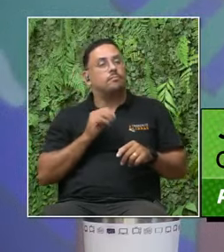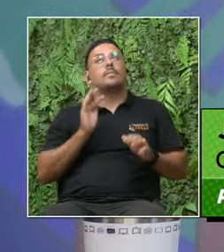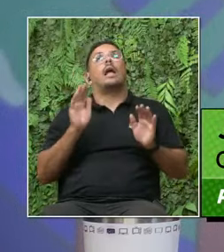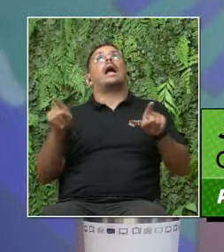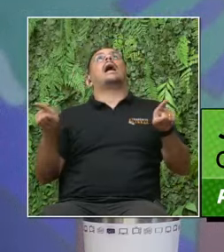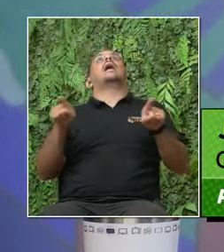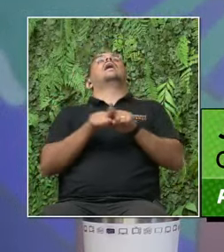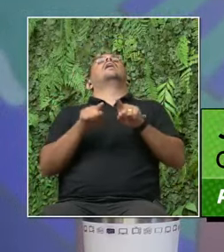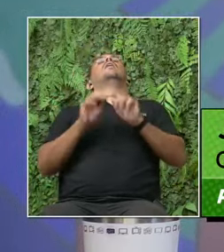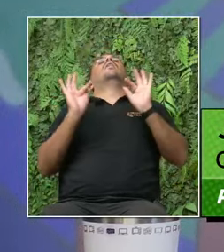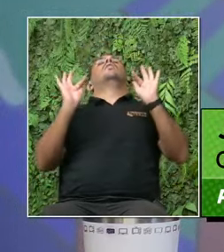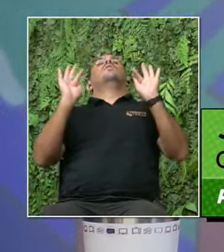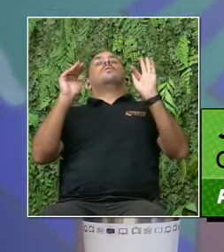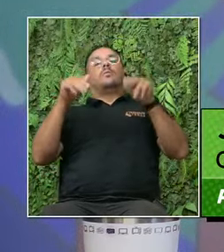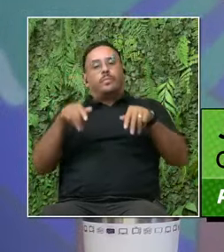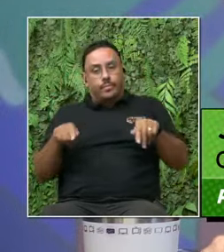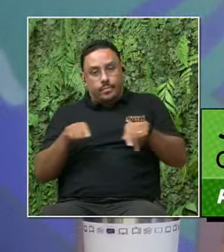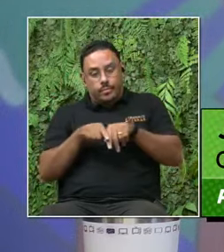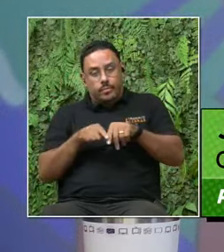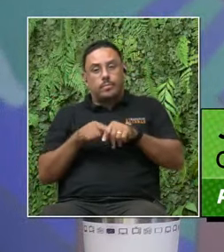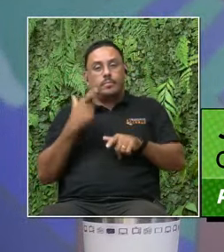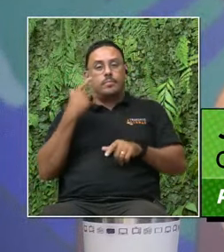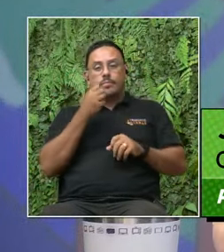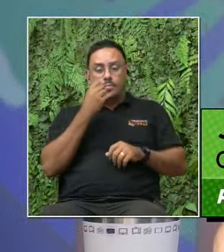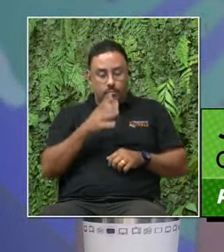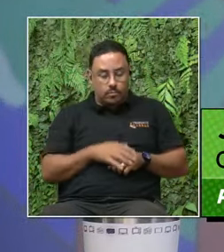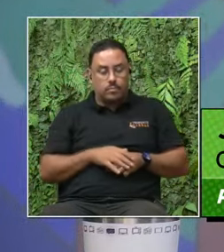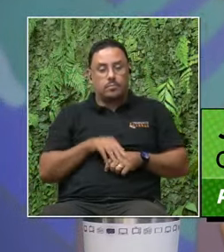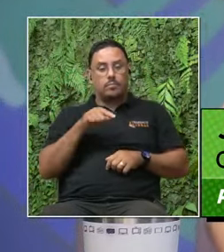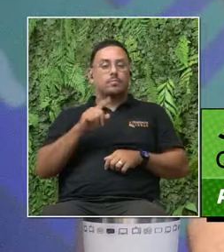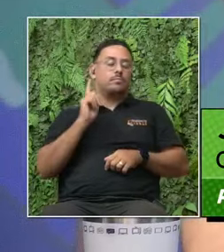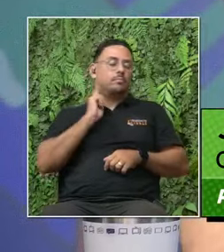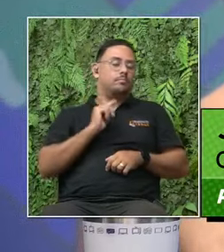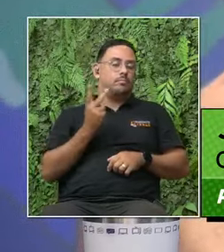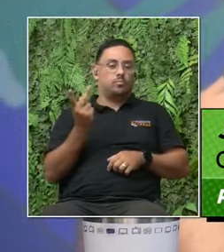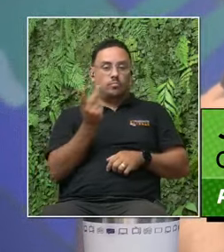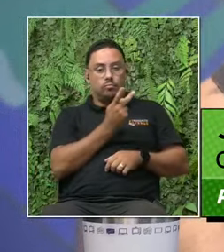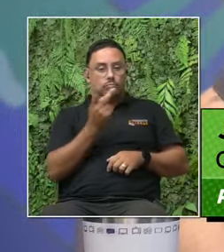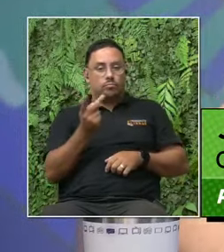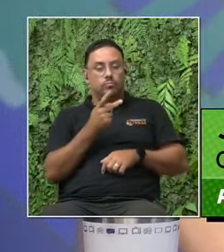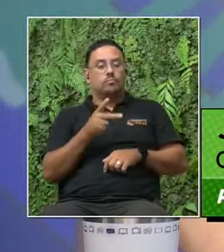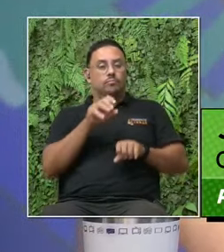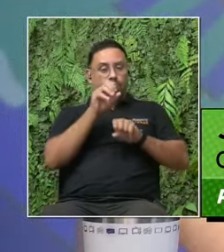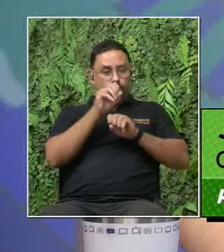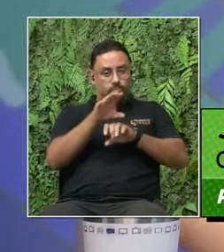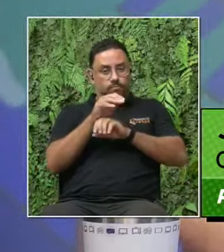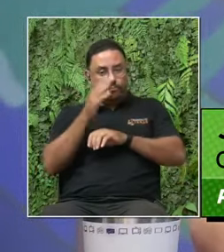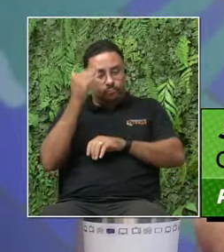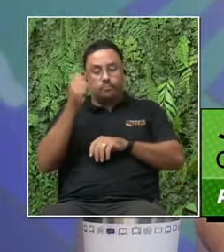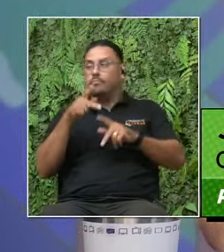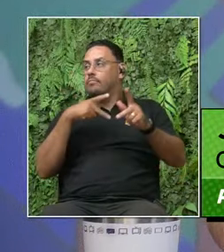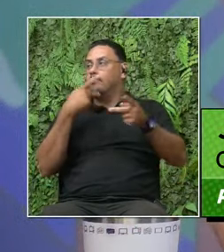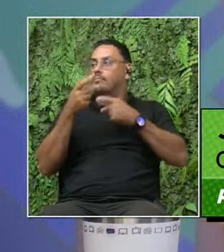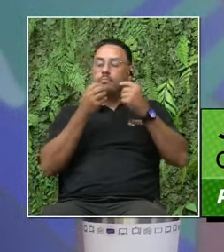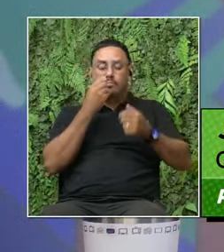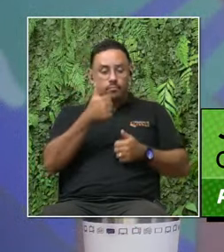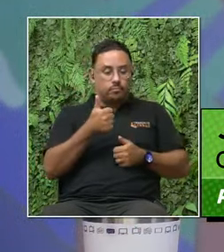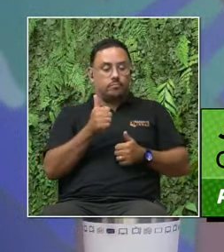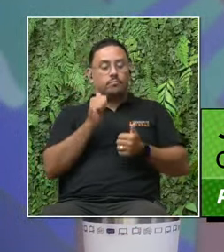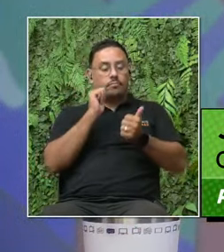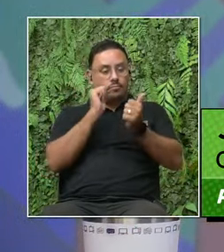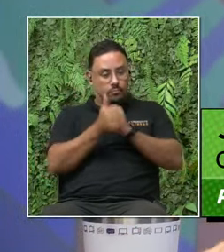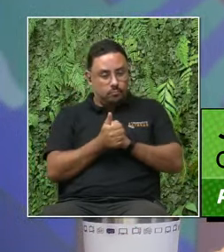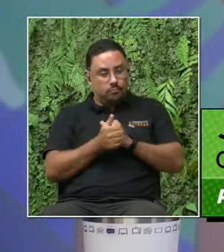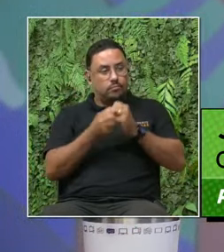finalmente bem servido nesse particular aqui em Minas temos dois treinadores que sabem falar muito bem do jogo